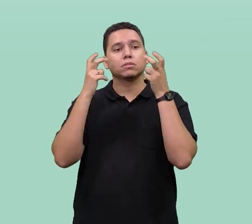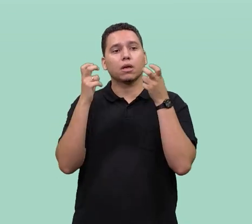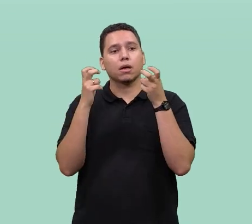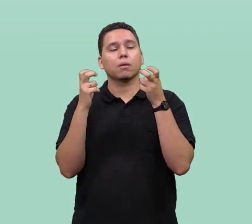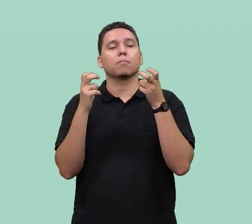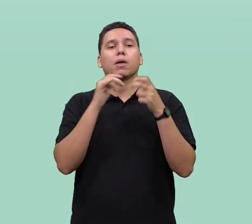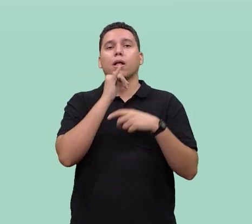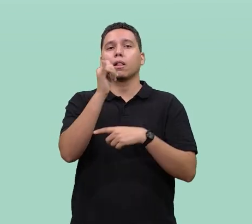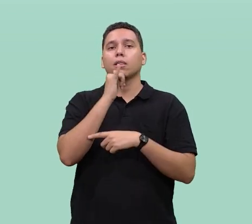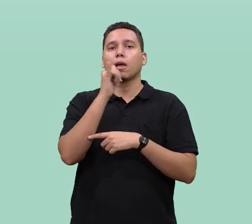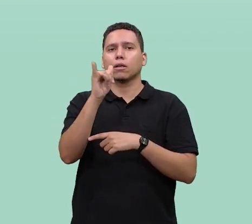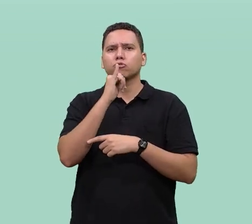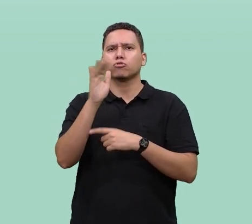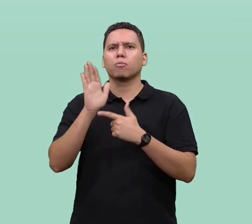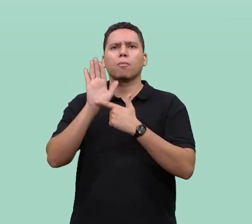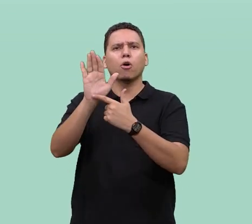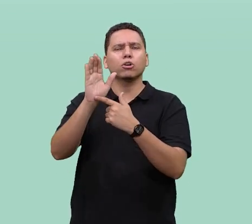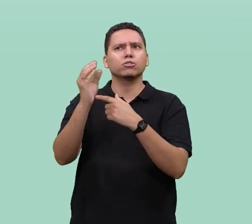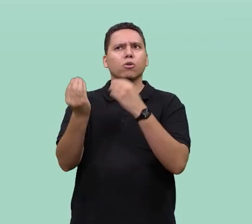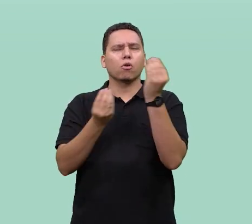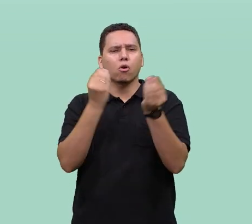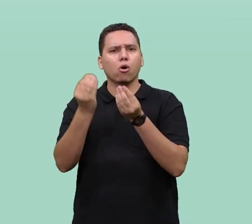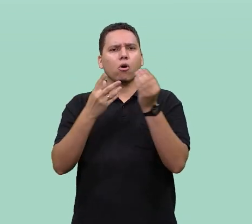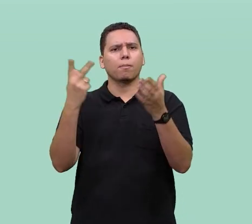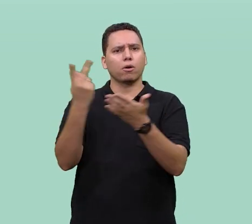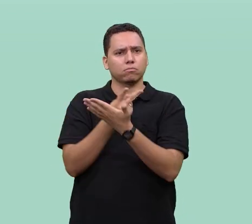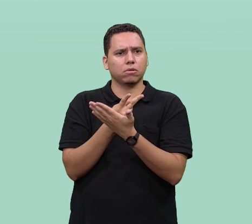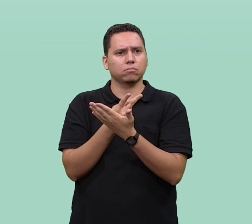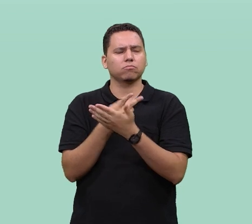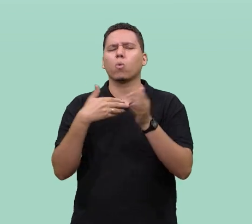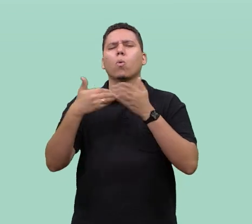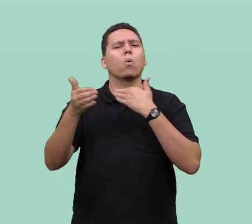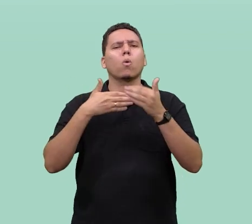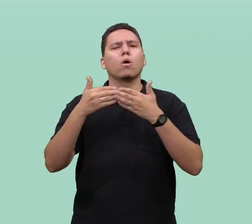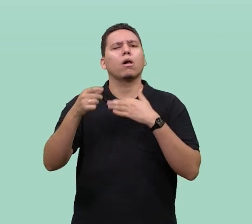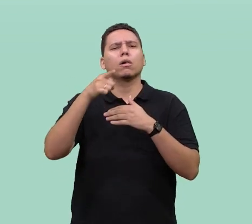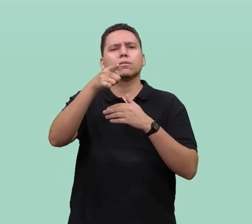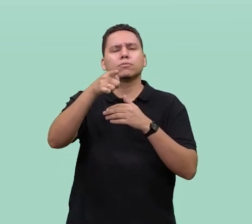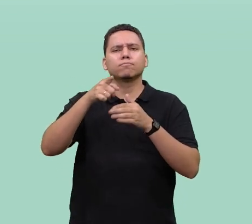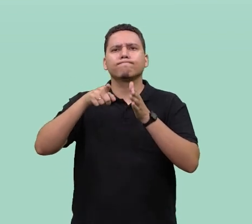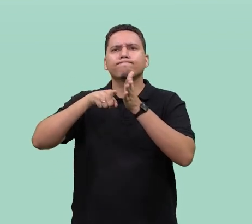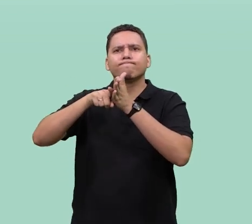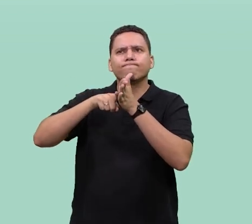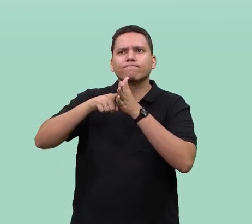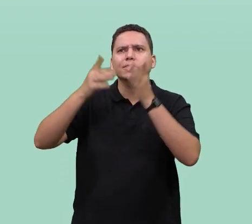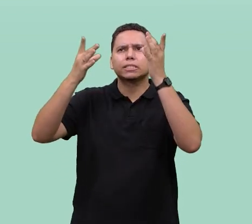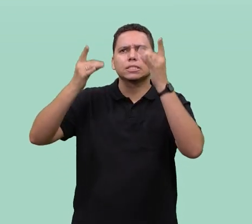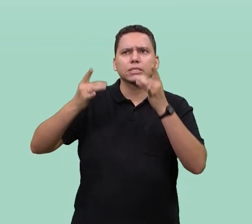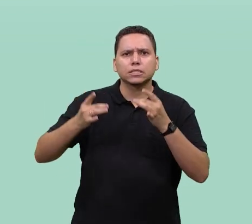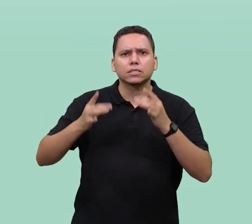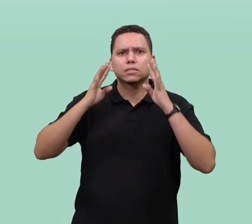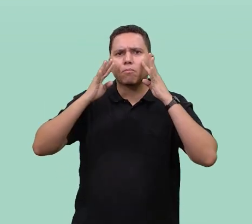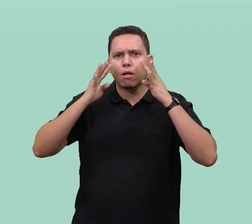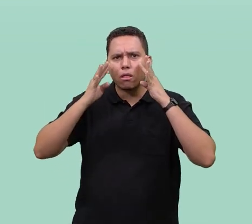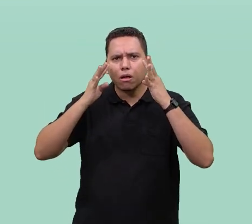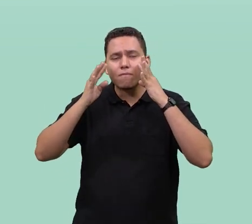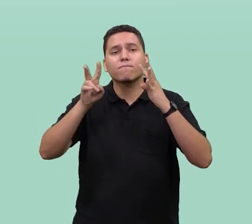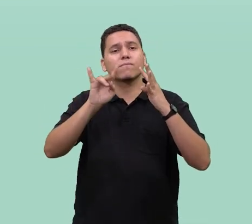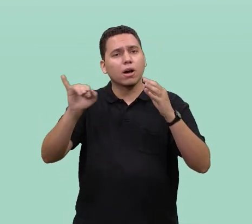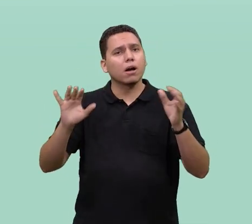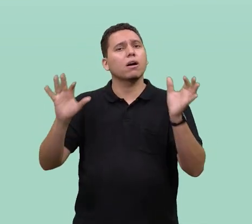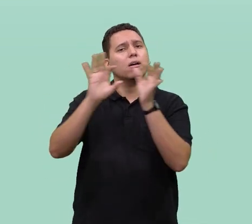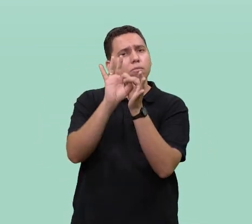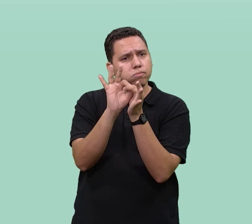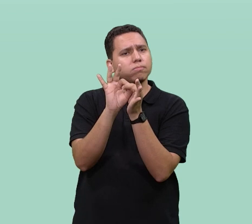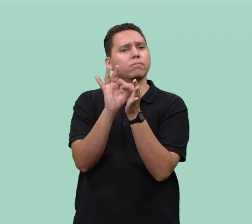com que tudo aconteça. Toda e qualquer carga que você vai analisar para o corpo vai estar associada a esse elétronzinho. E como está fora do núcleo, ele